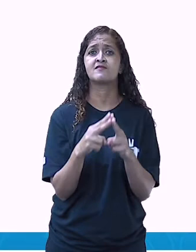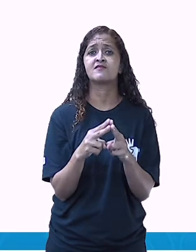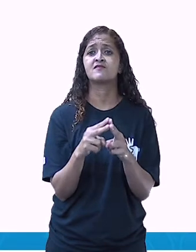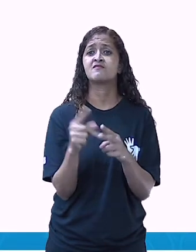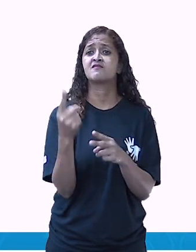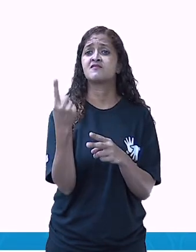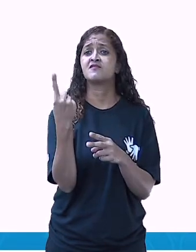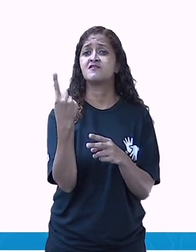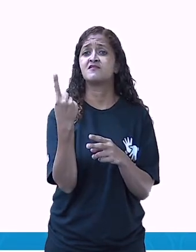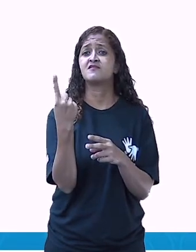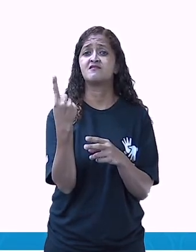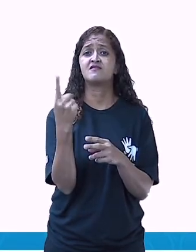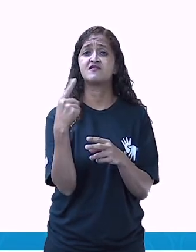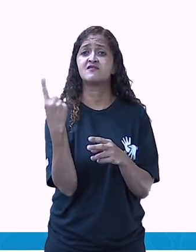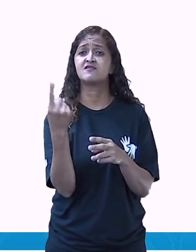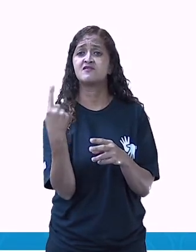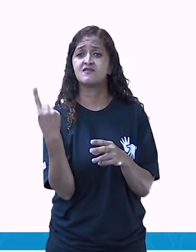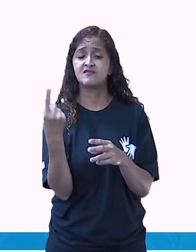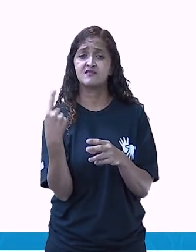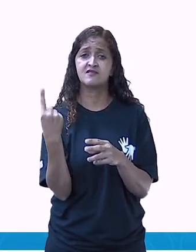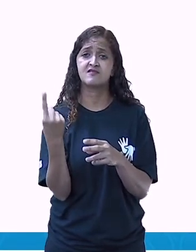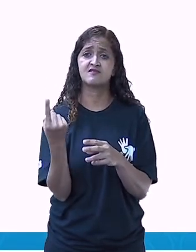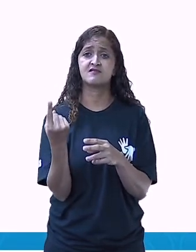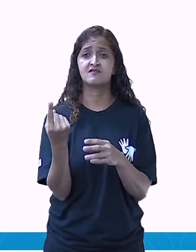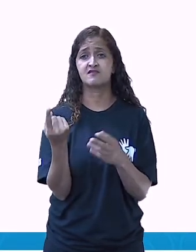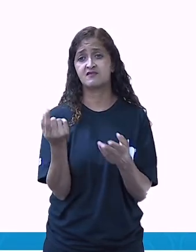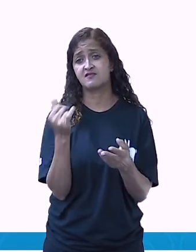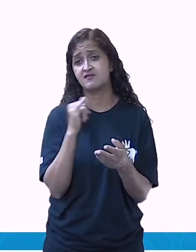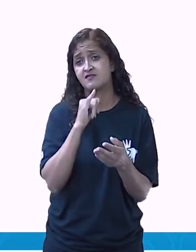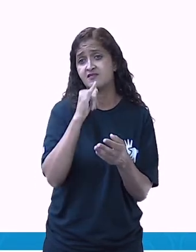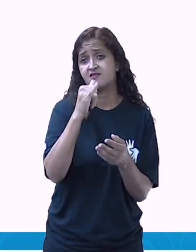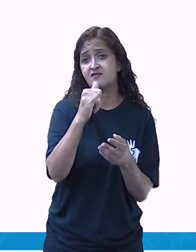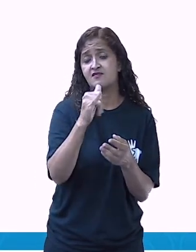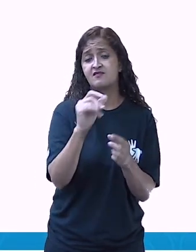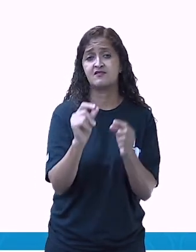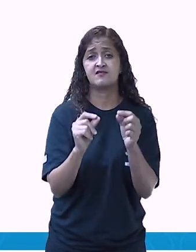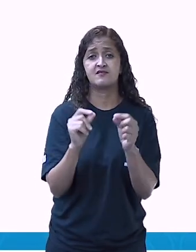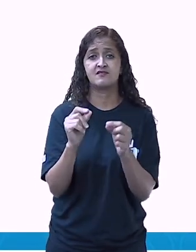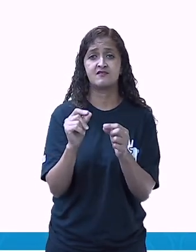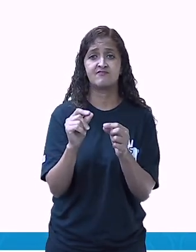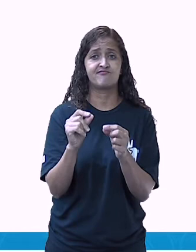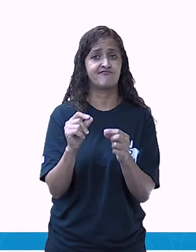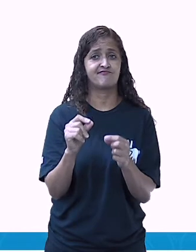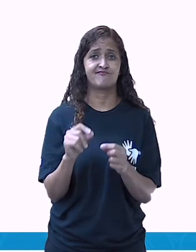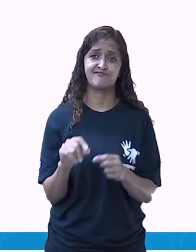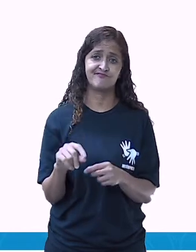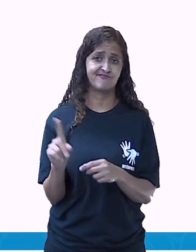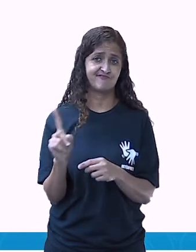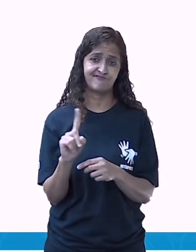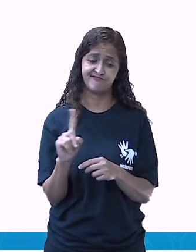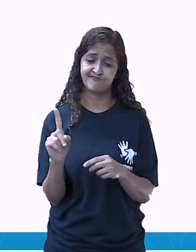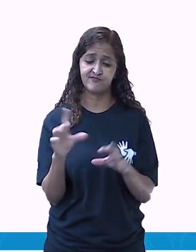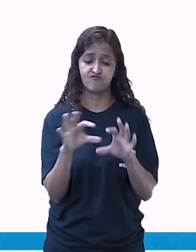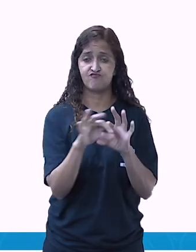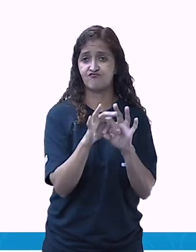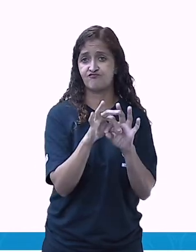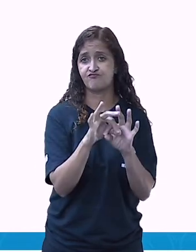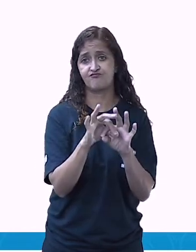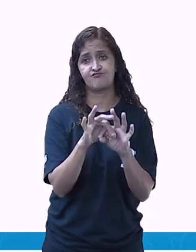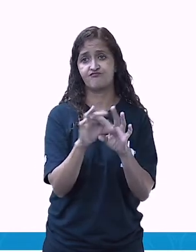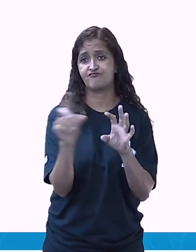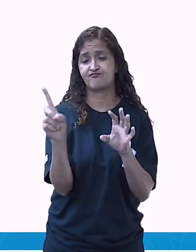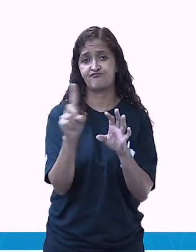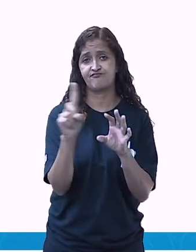Mas e um elemento? Quer dizer, então, que um elemento não forma par? É isso. Um elemento